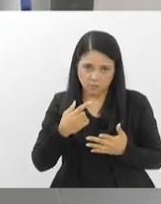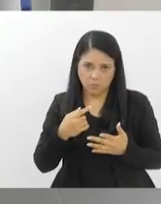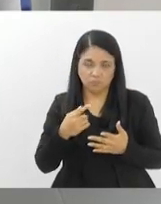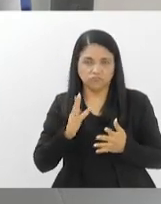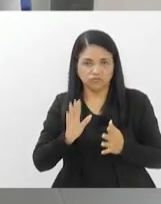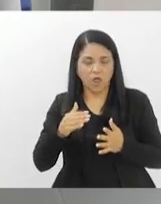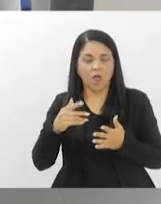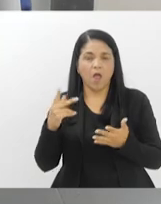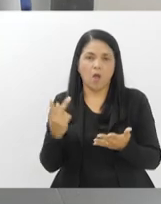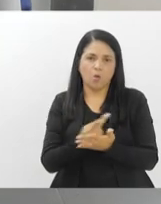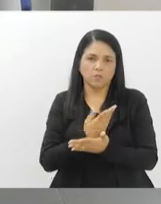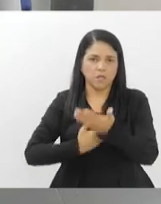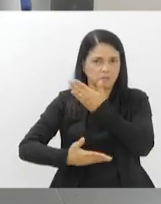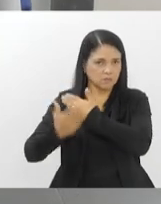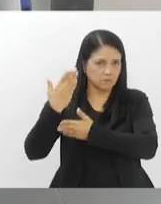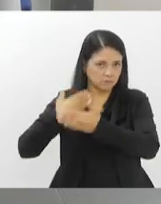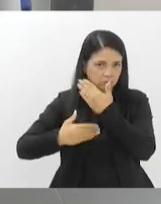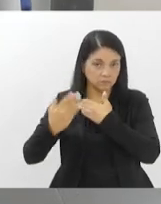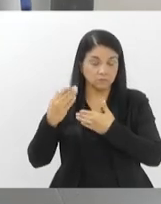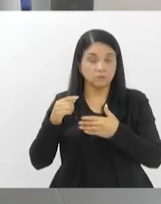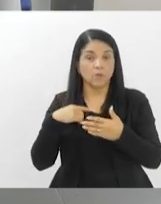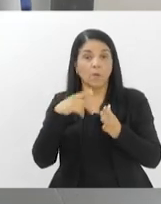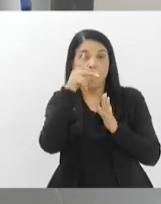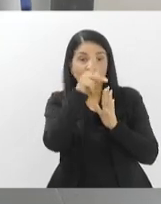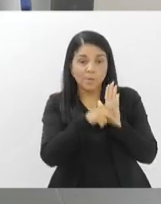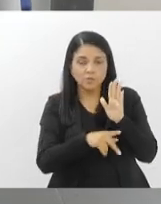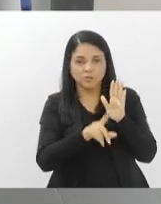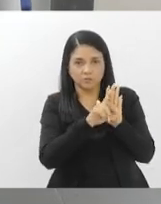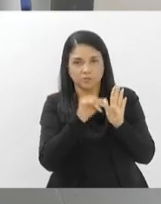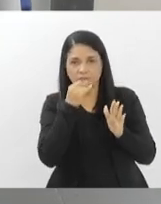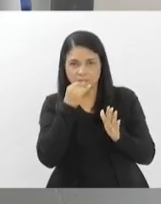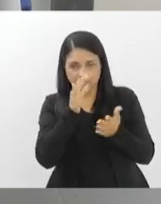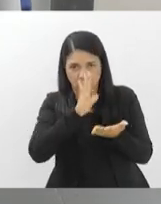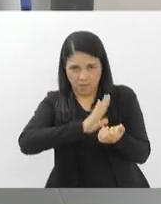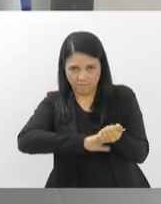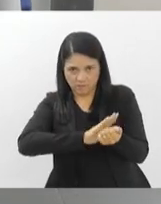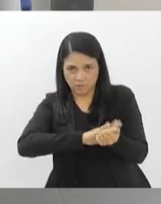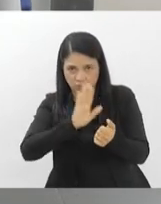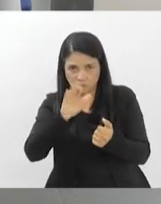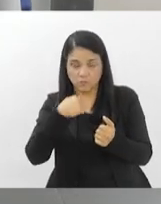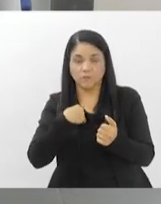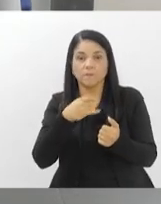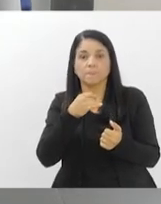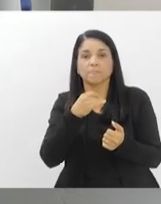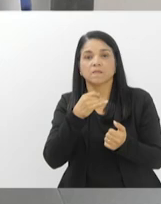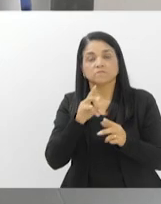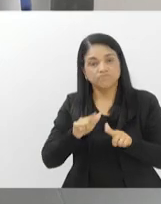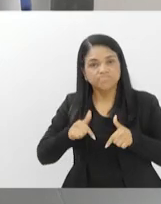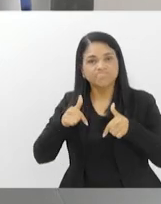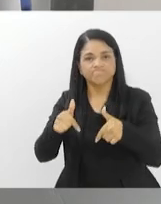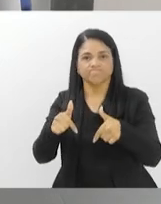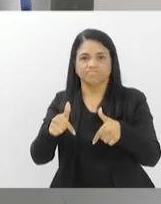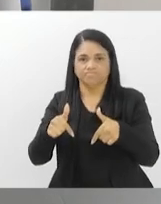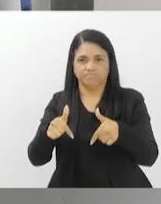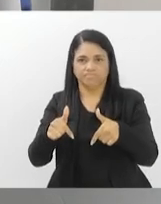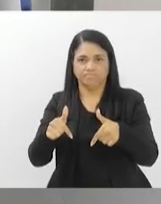acontecendo anteriormente. Uhum. Os projetos que têm vício, por exemplo, tá? Fazendo um paralelo, os projetos que têm vício de iniciativa,